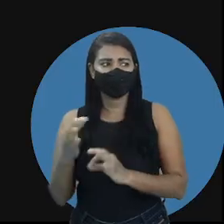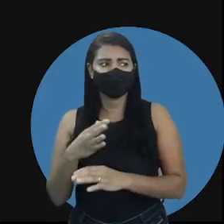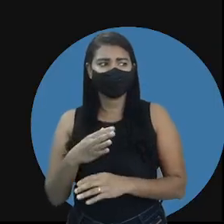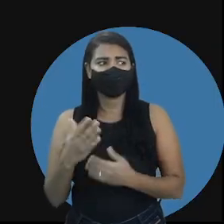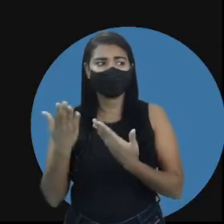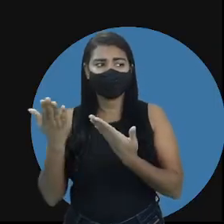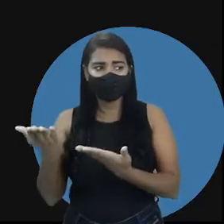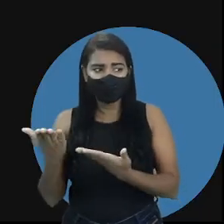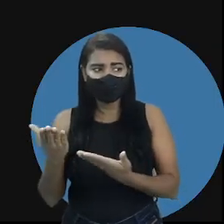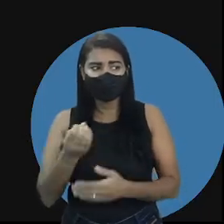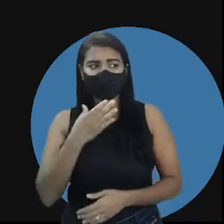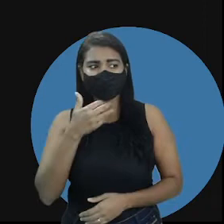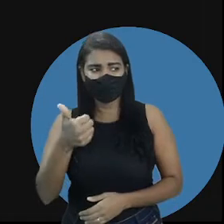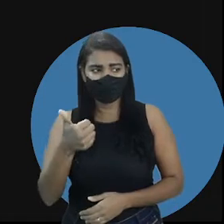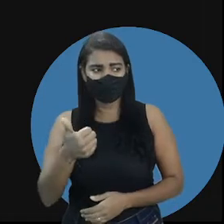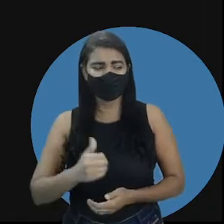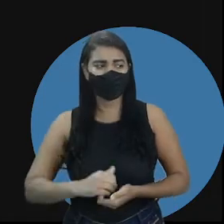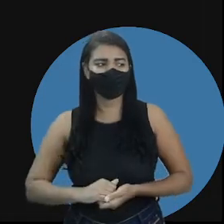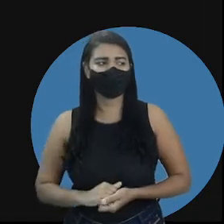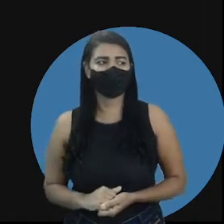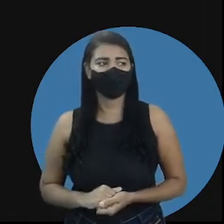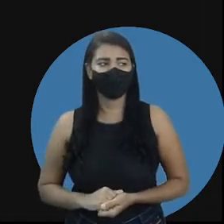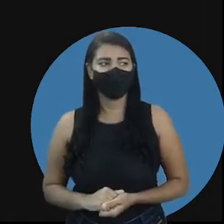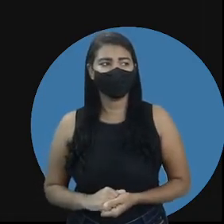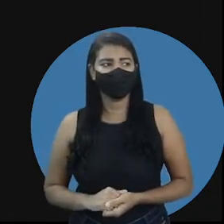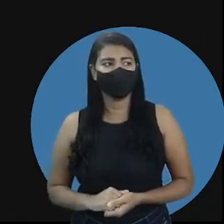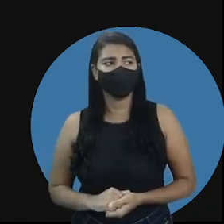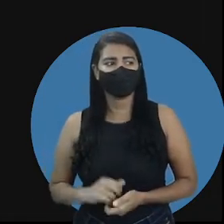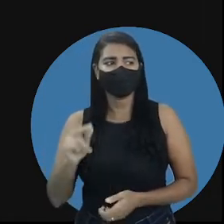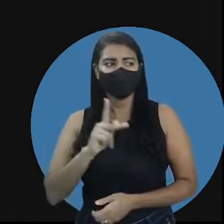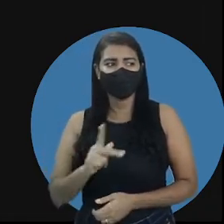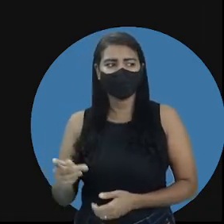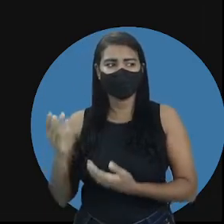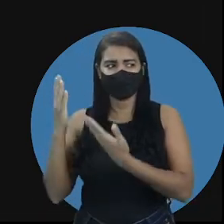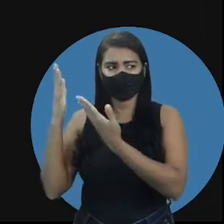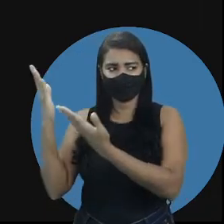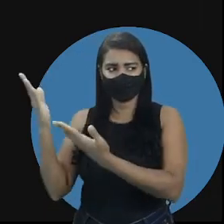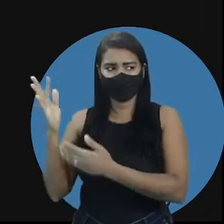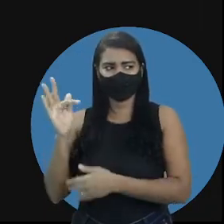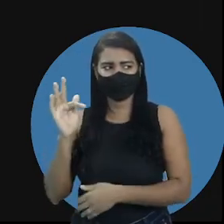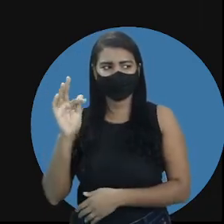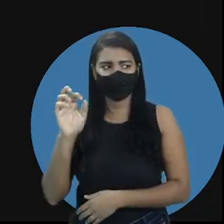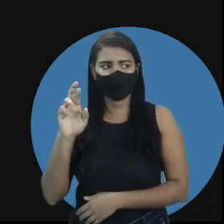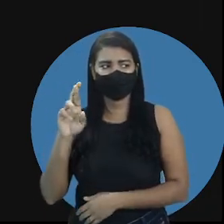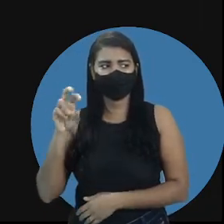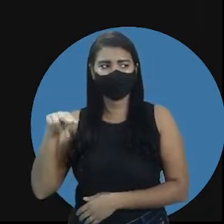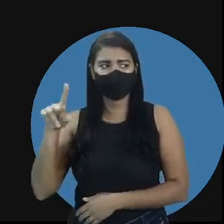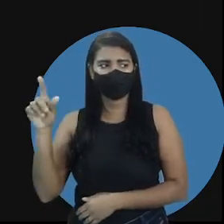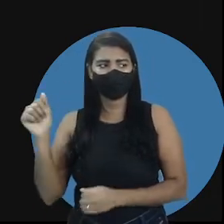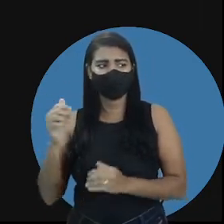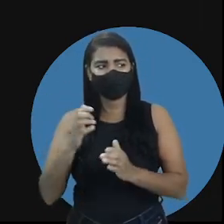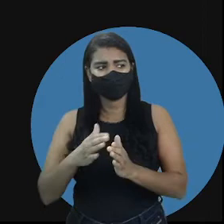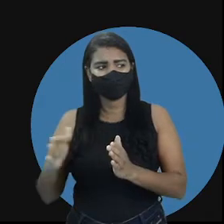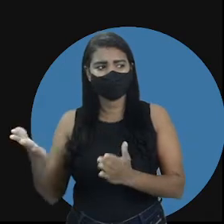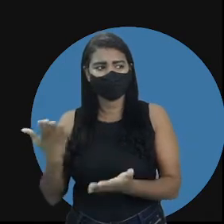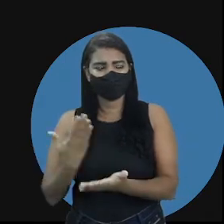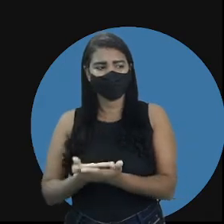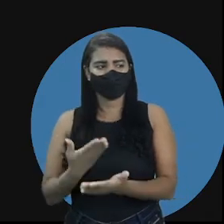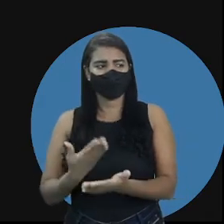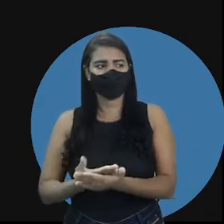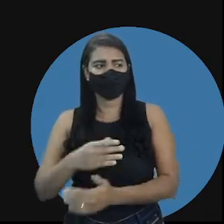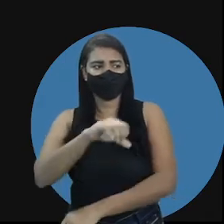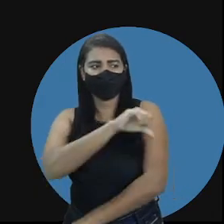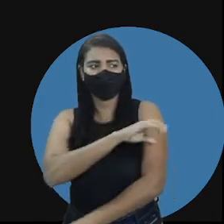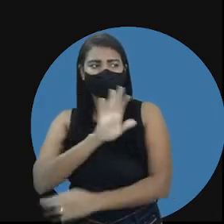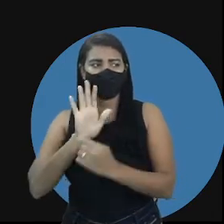E aí, galera? Professor Fernando Augusto passando por aqui para mais uma etapa da 9ª